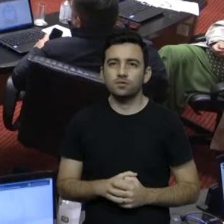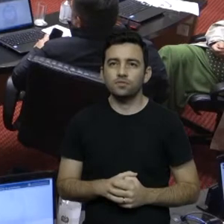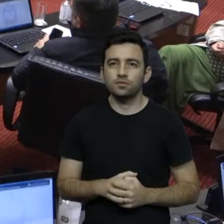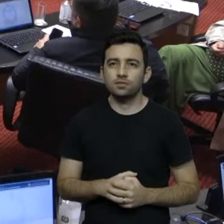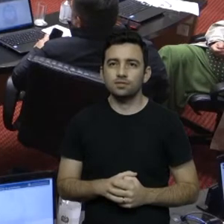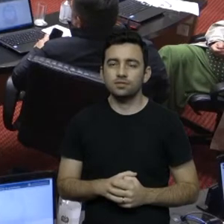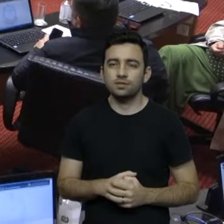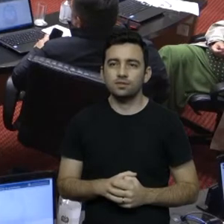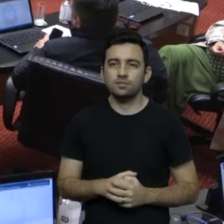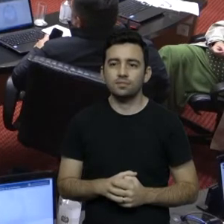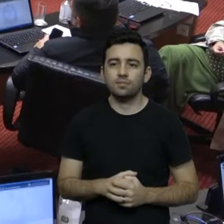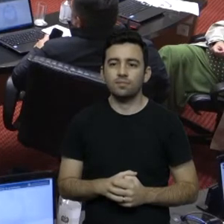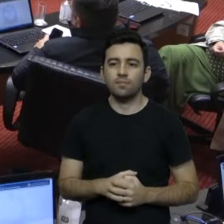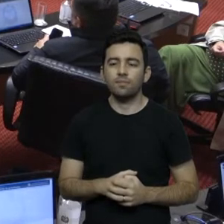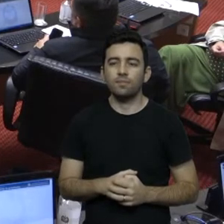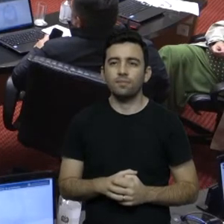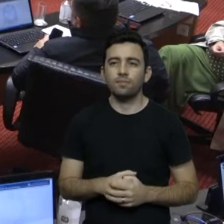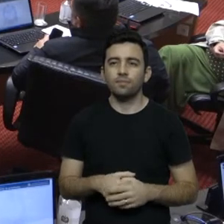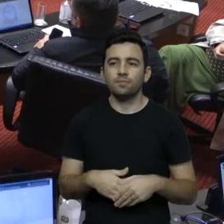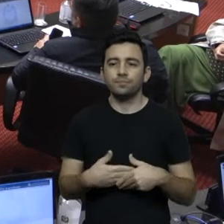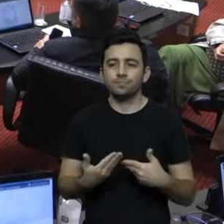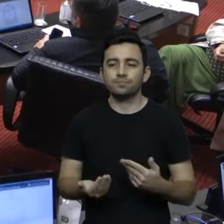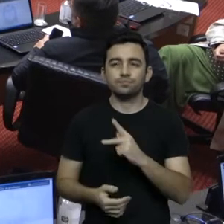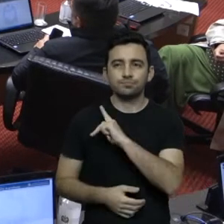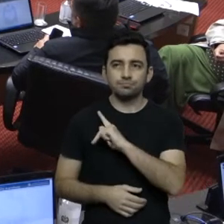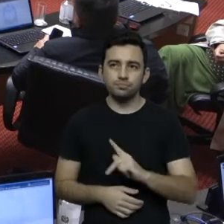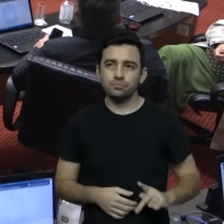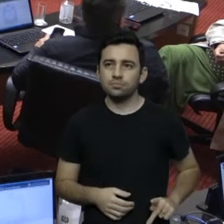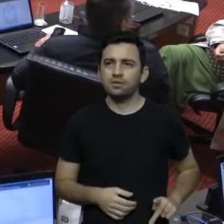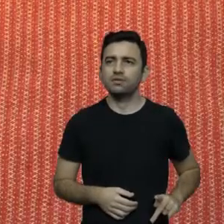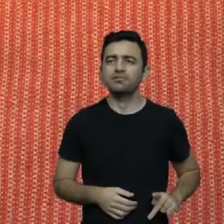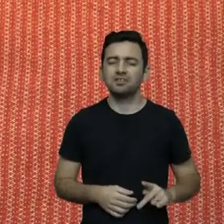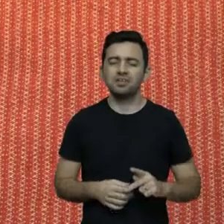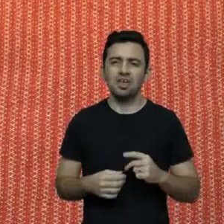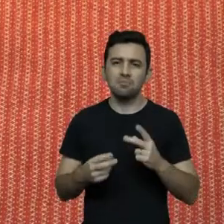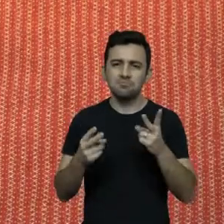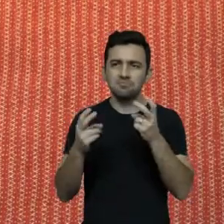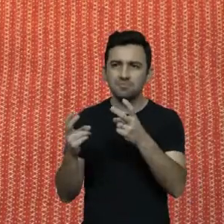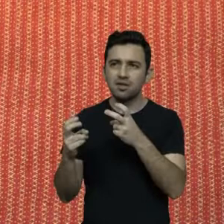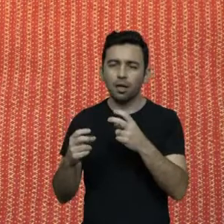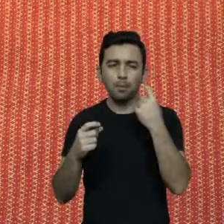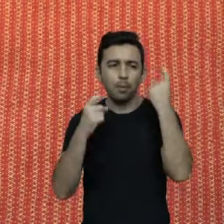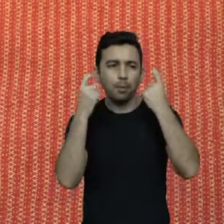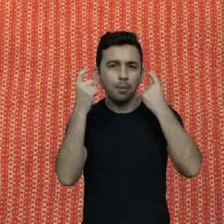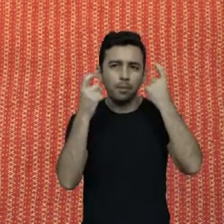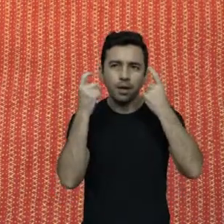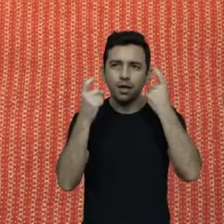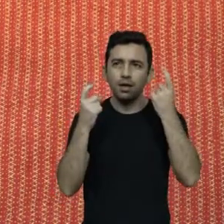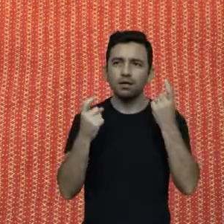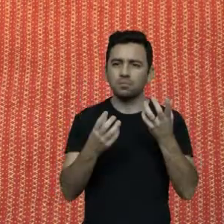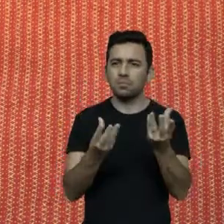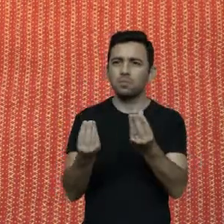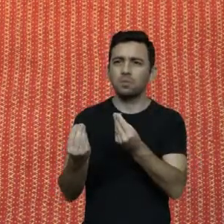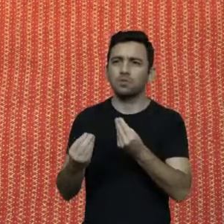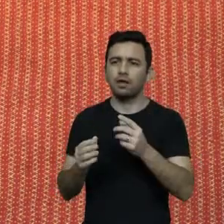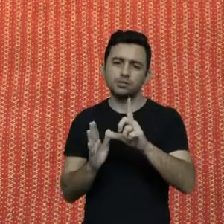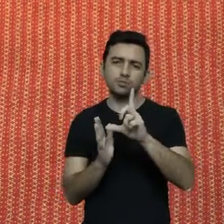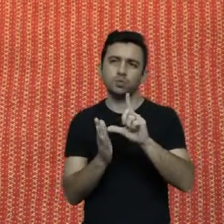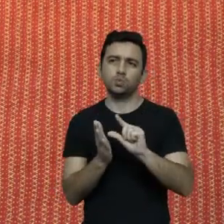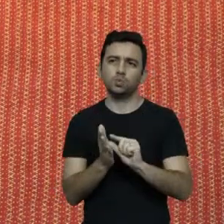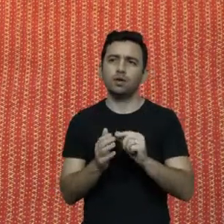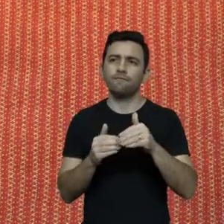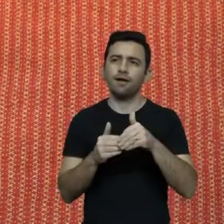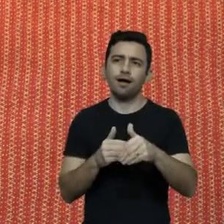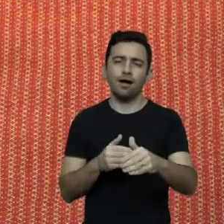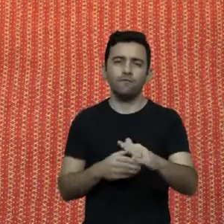o presidente eu vejo muito isso aqui até falar não se preocupando a Será que essa diminuição vai se